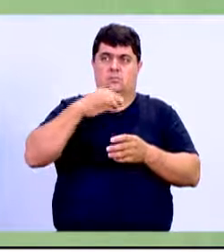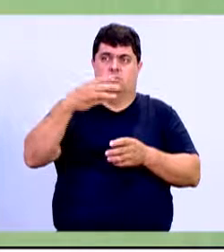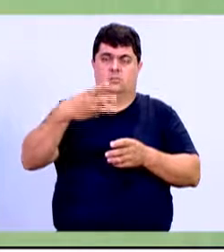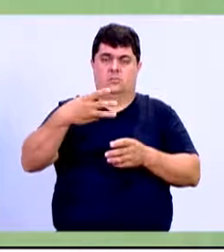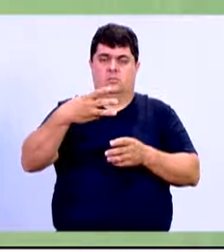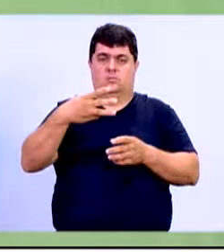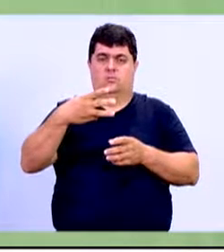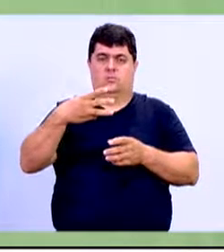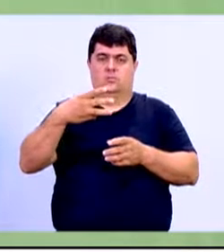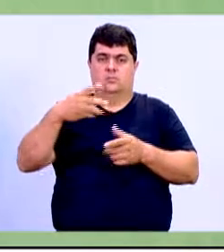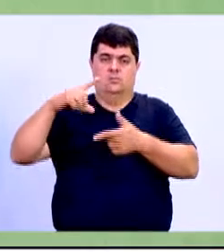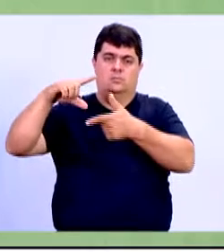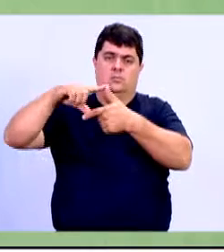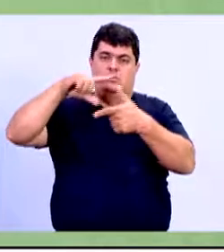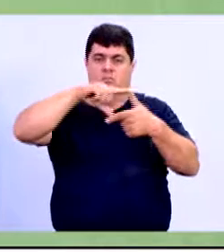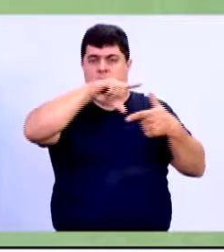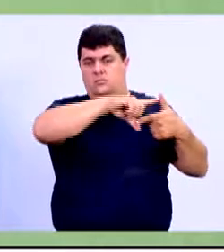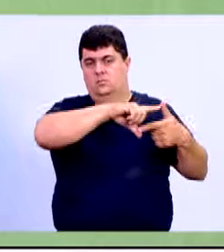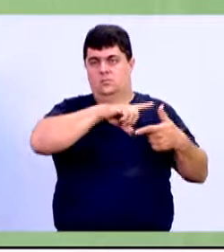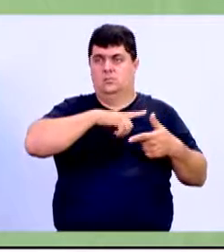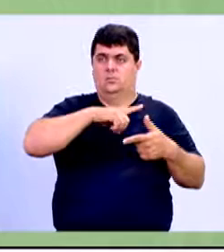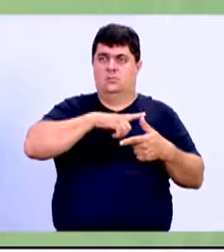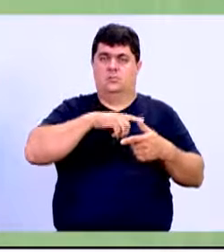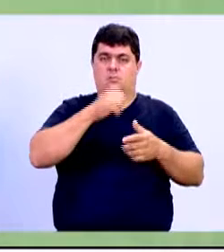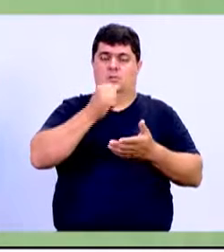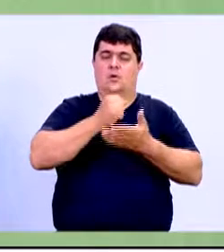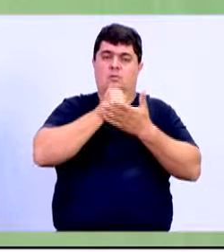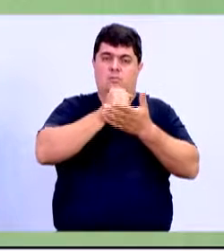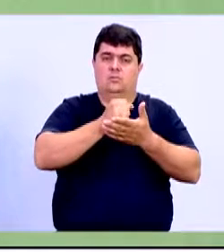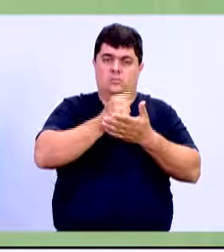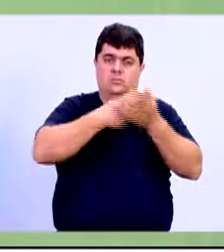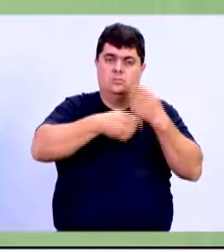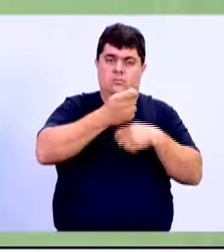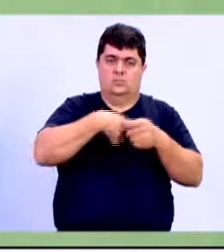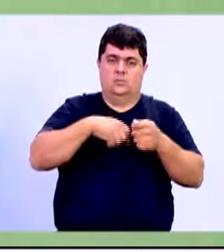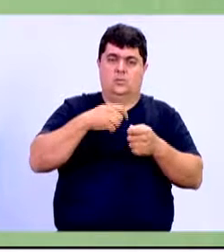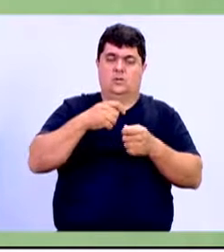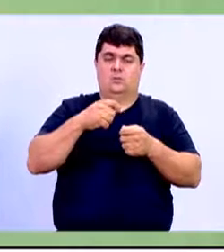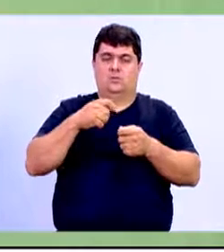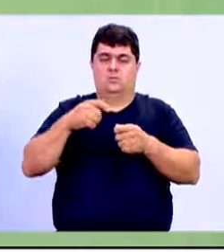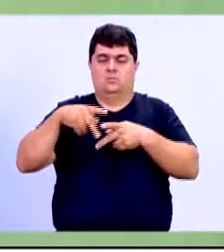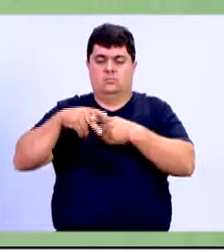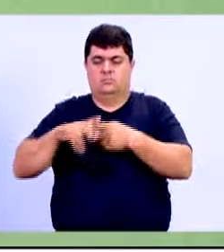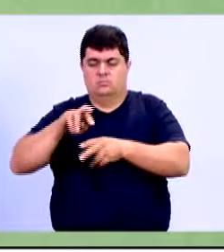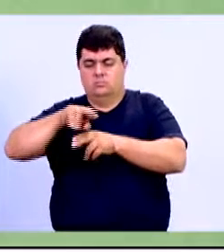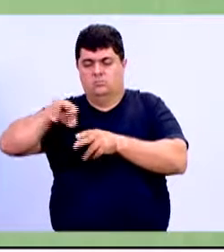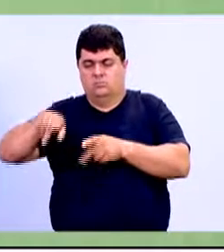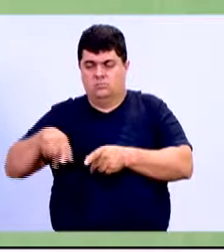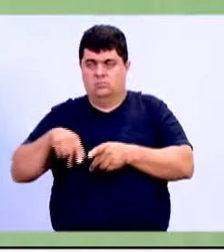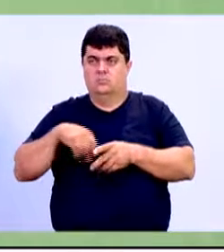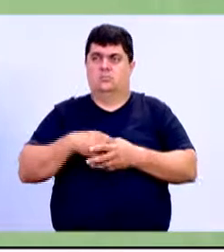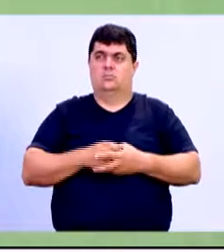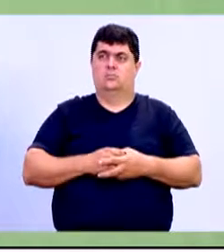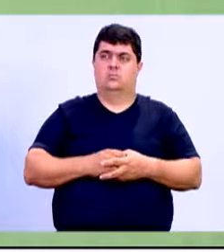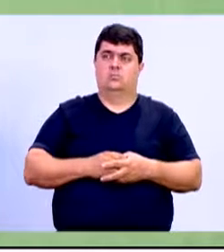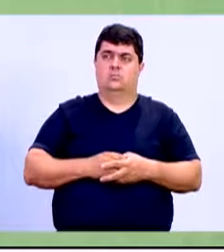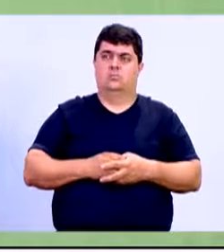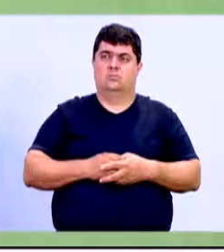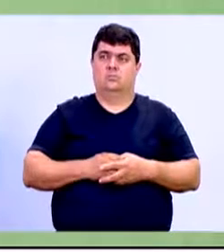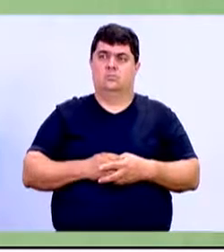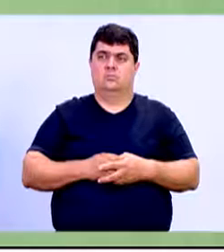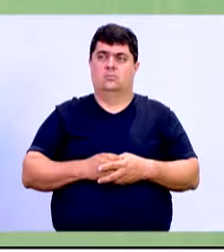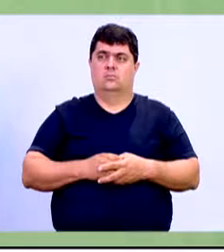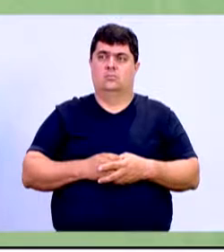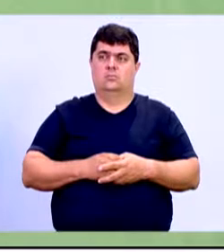de assessoria, então temos aqui a assessoria administrativa, temos a Central de Serviços, tá? E